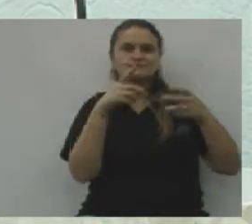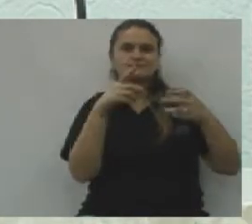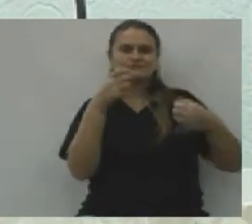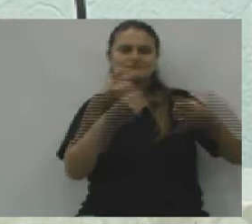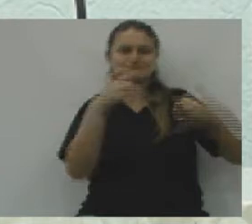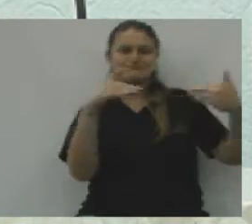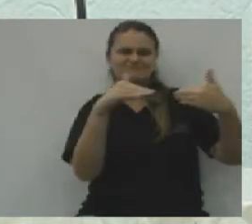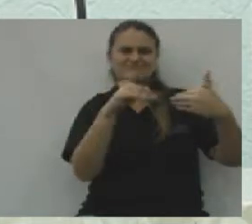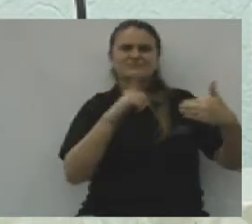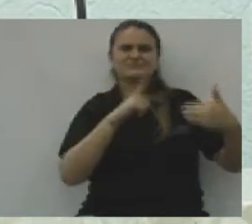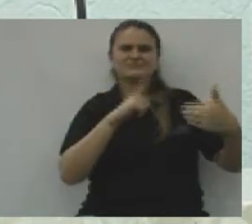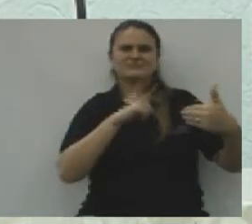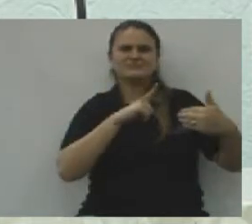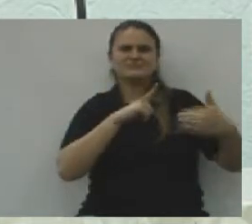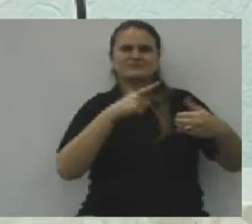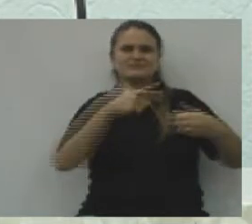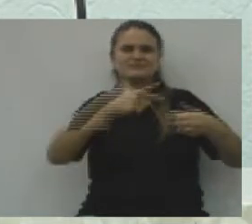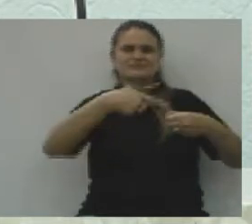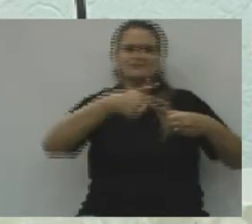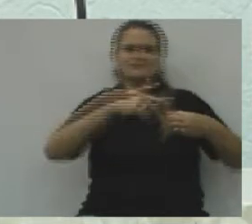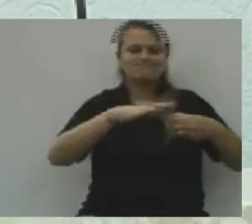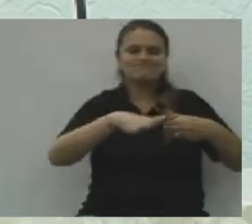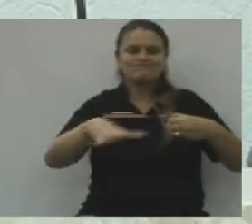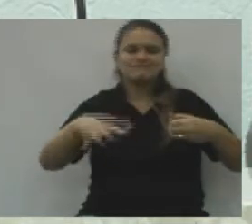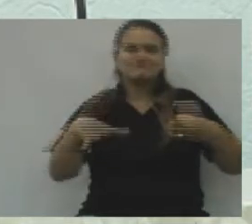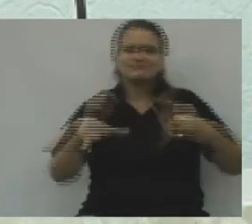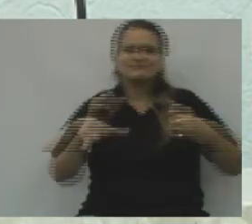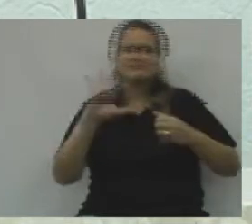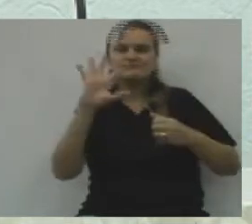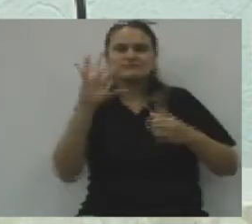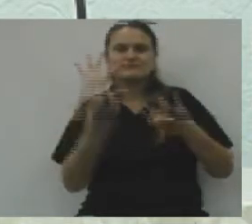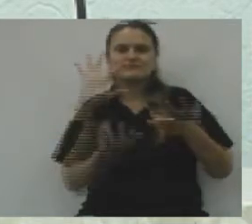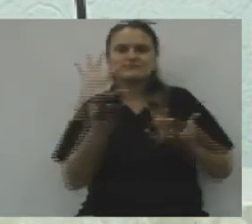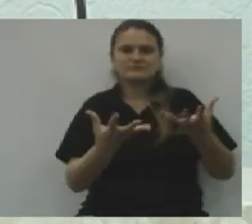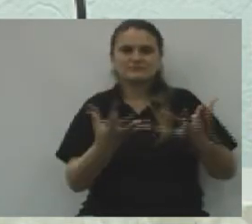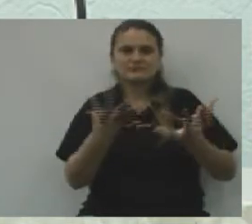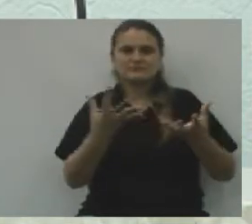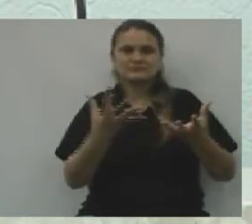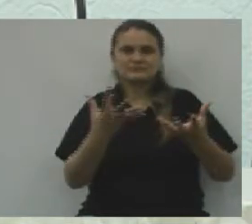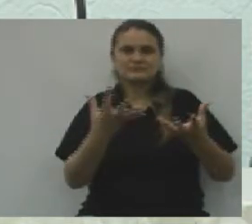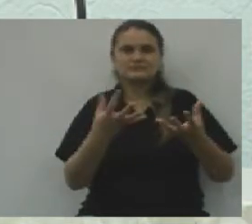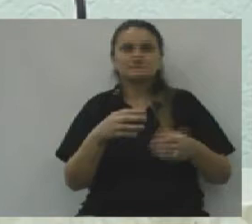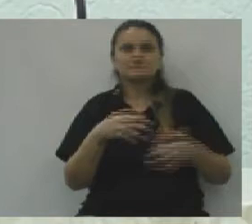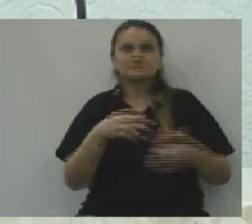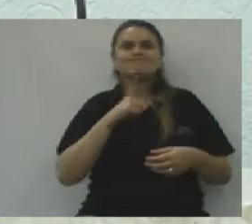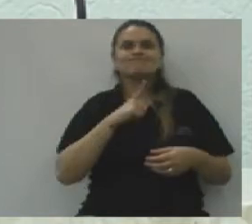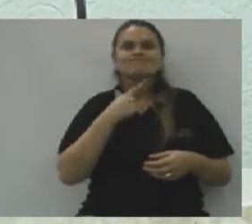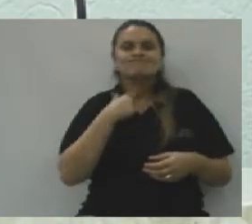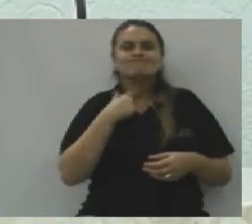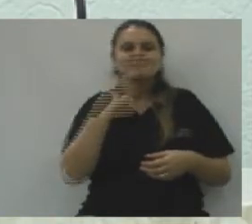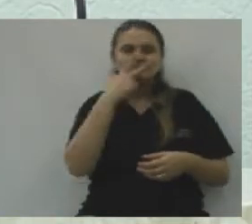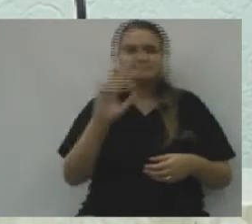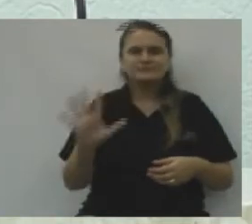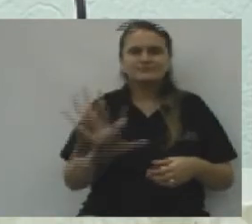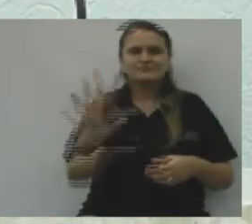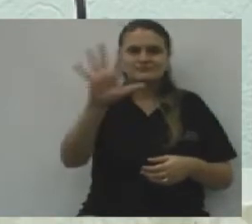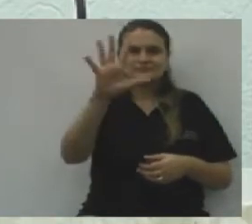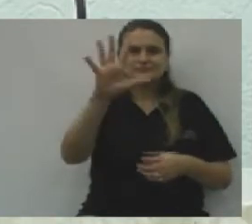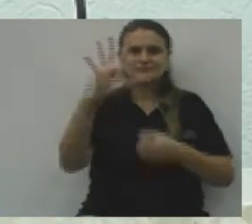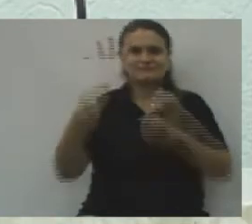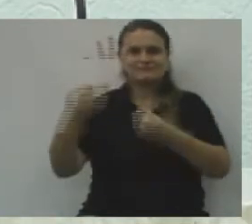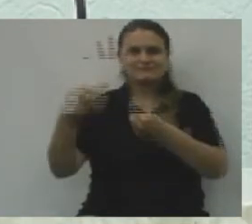vazava muito combustível e que se iniciava sinal de fogo, com a emissão de fumaça de um dos